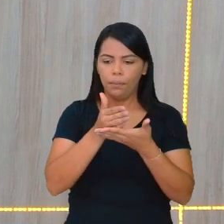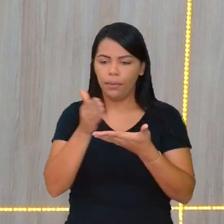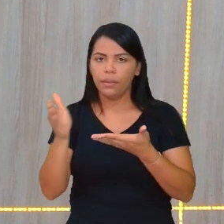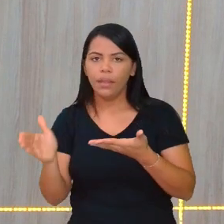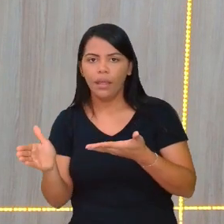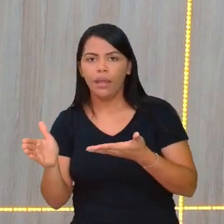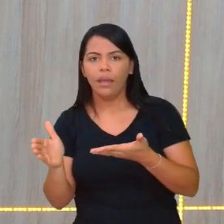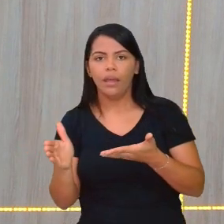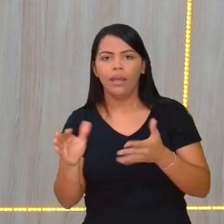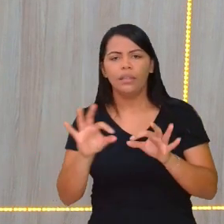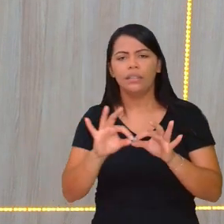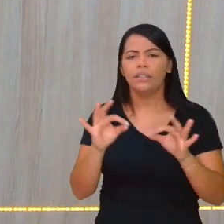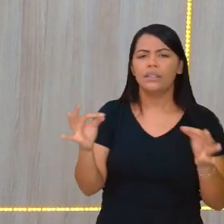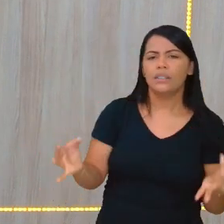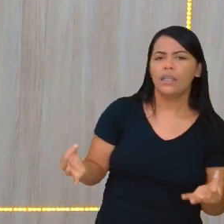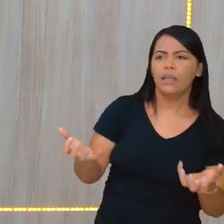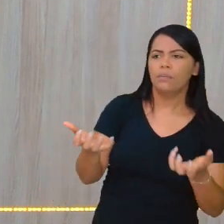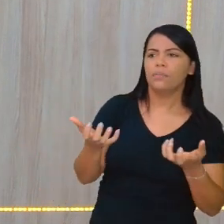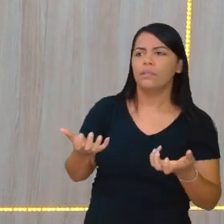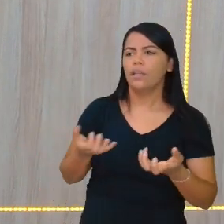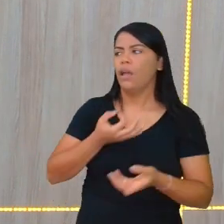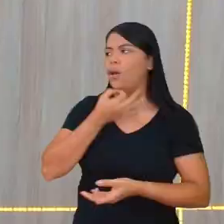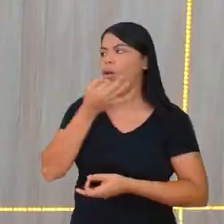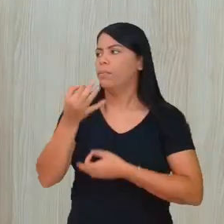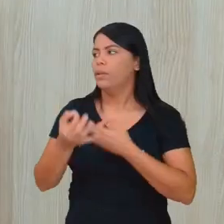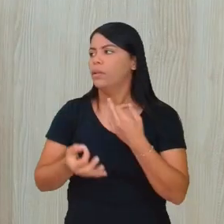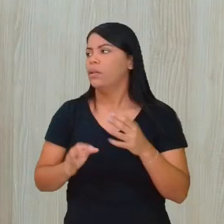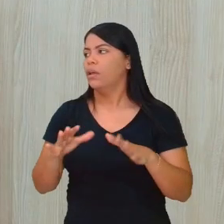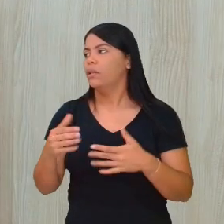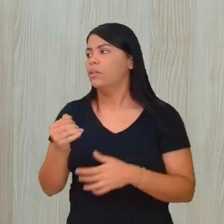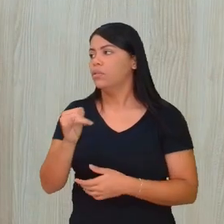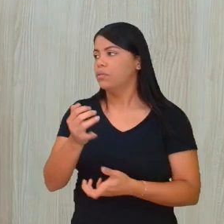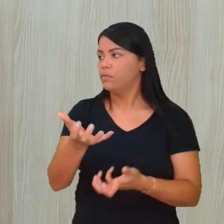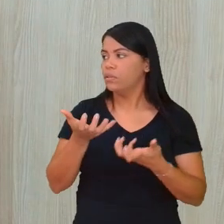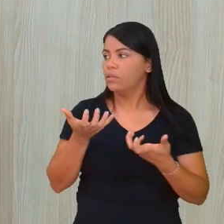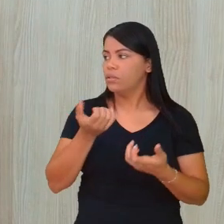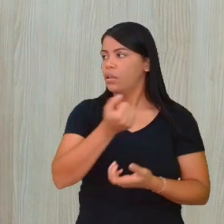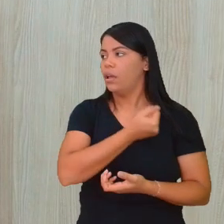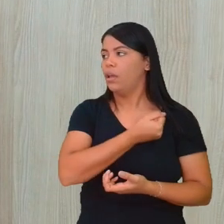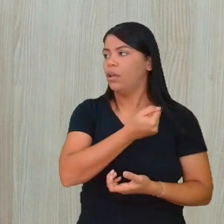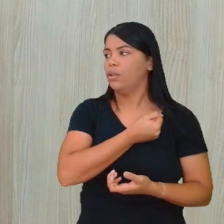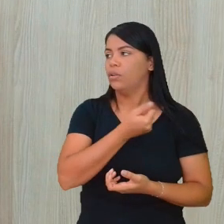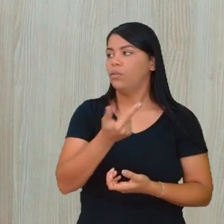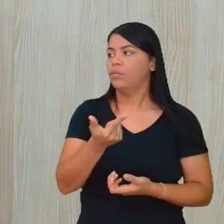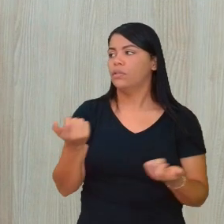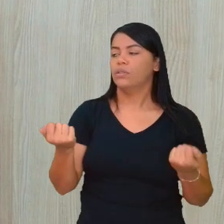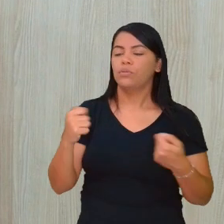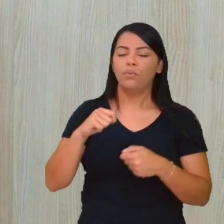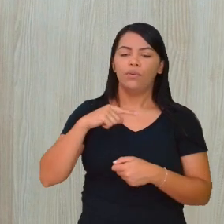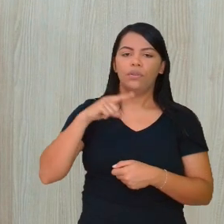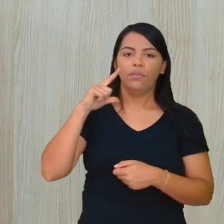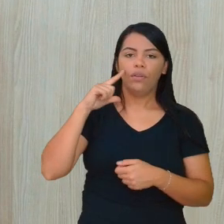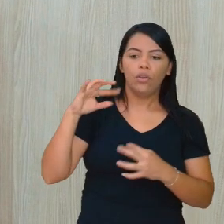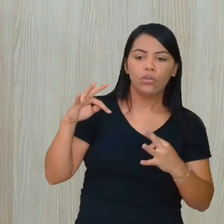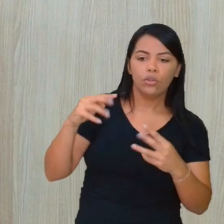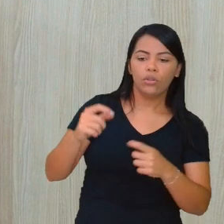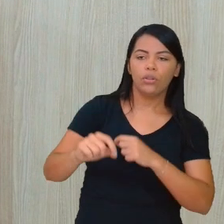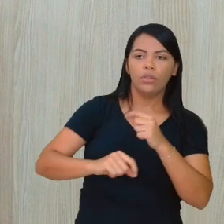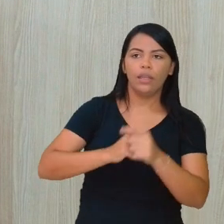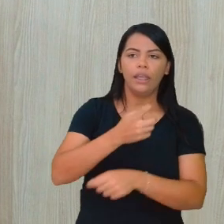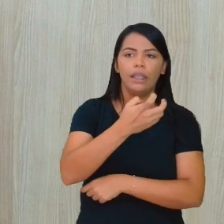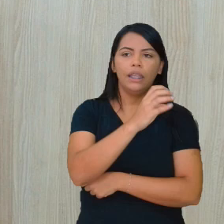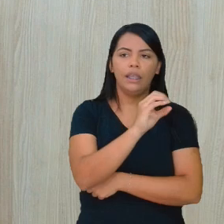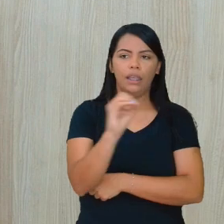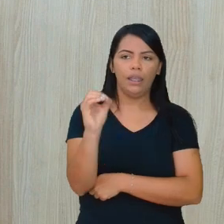Quer dar alguma opinião aí, professor? Se vocês quiserem em números, vocês vão ver o total ali, que é 500 entrevistados,